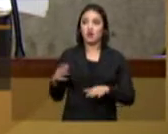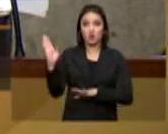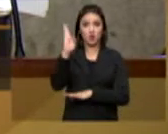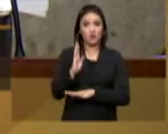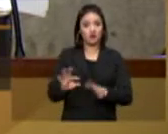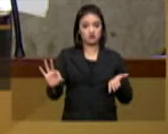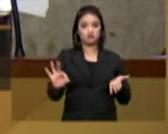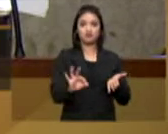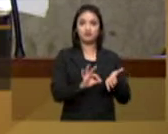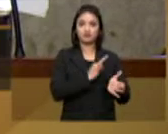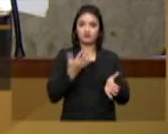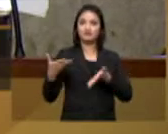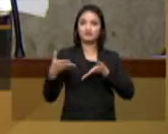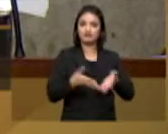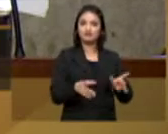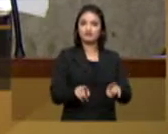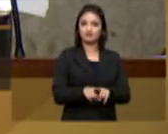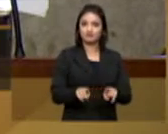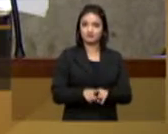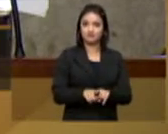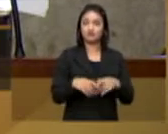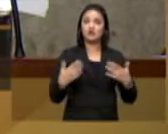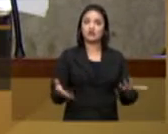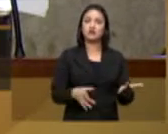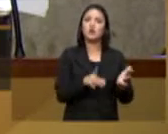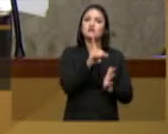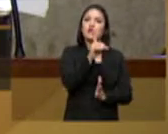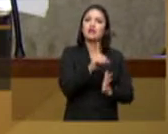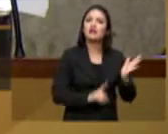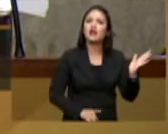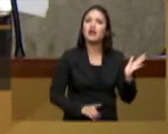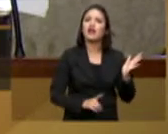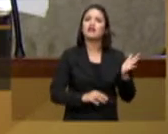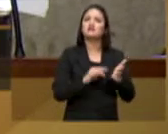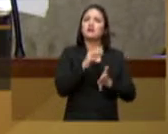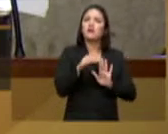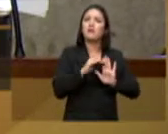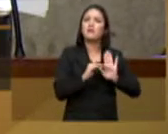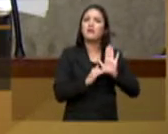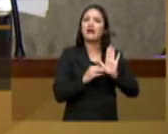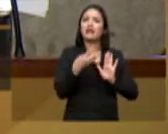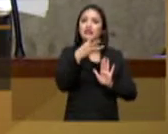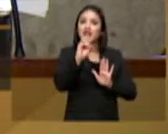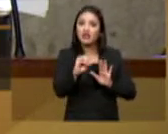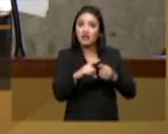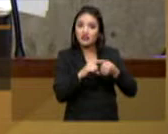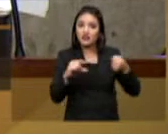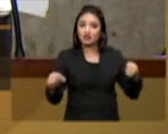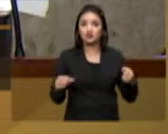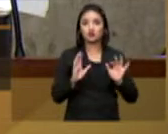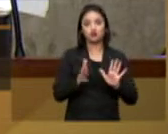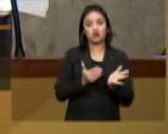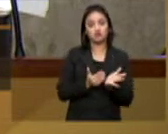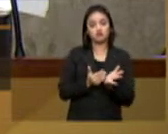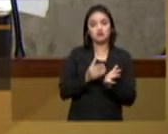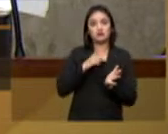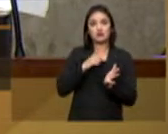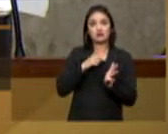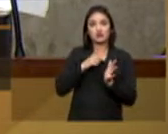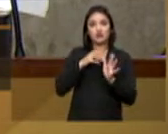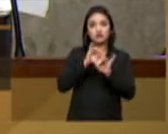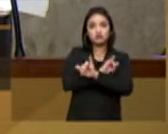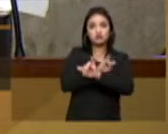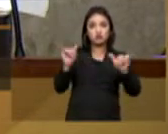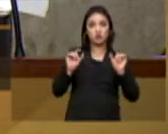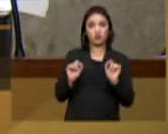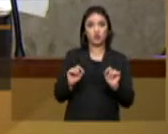signatário. Declaração esta, composta de 30 artigos, e a proclamar, já em seu preâmbulo, que o reconhecimento